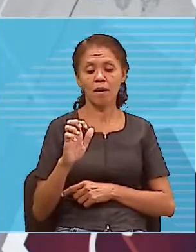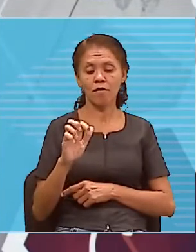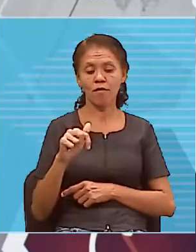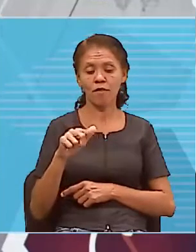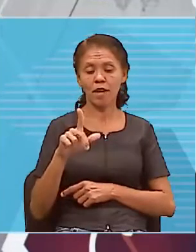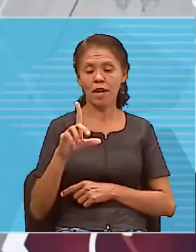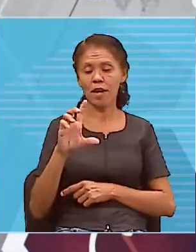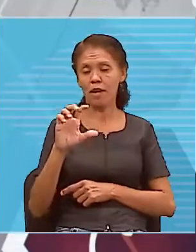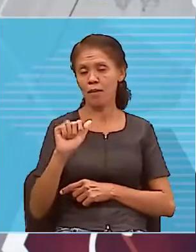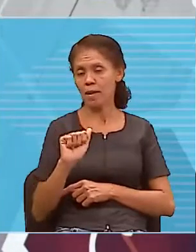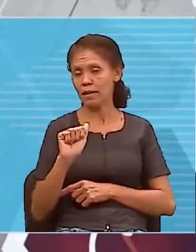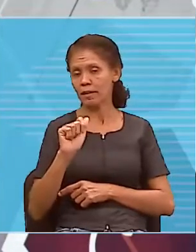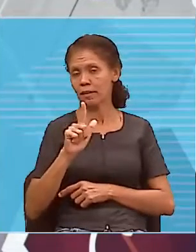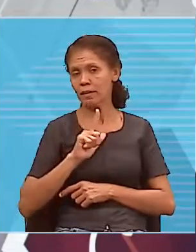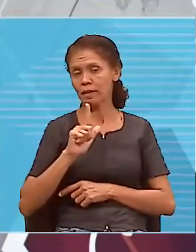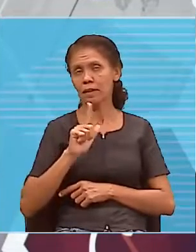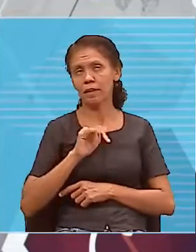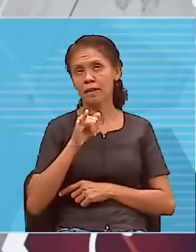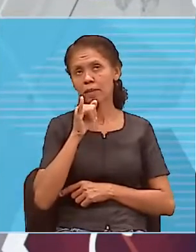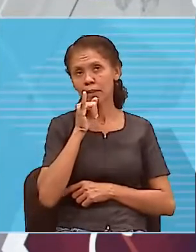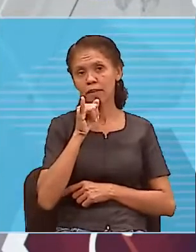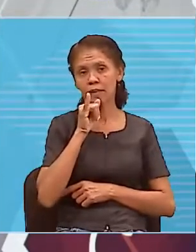99 mega-hertz